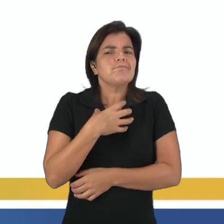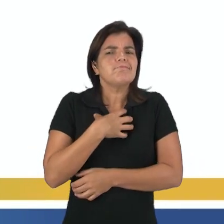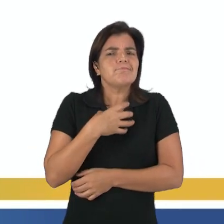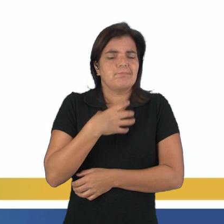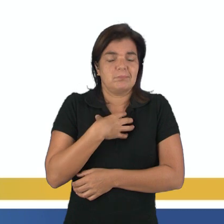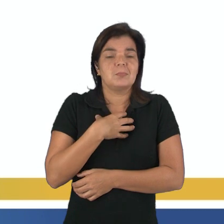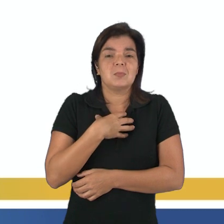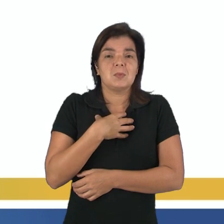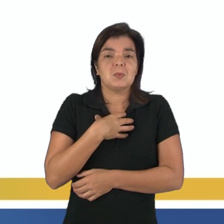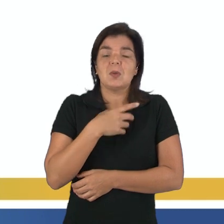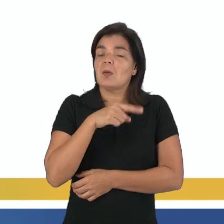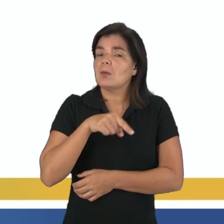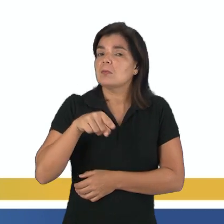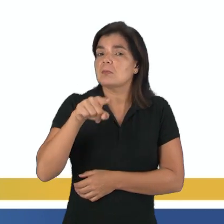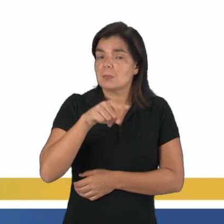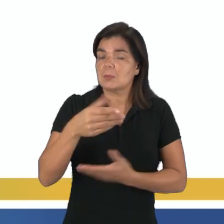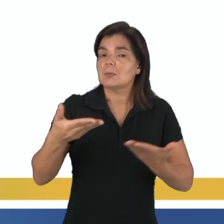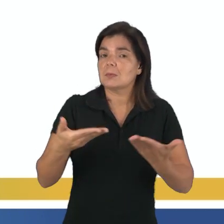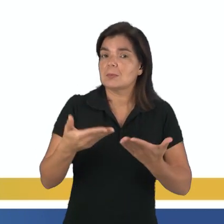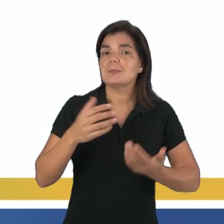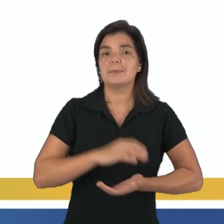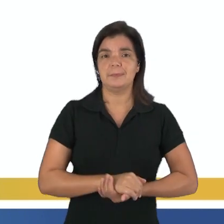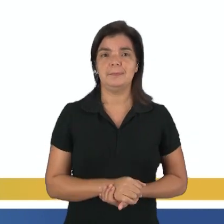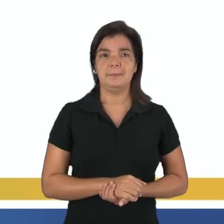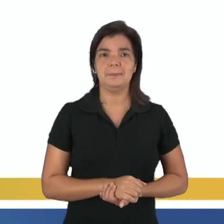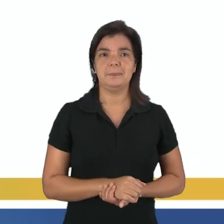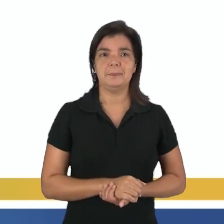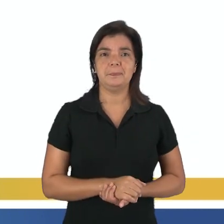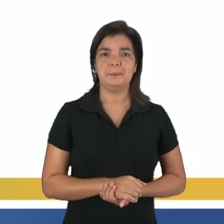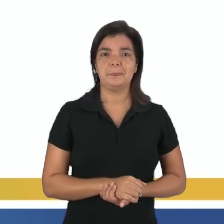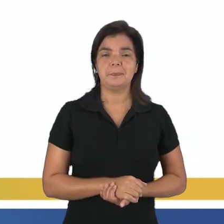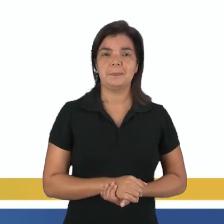elas trazem a você neste momento?